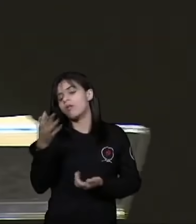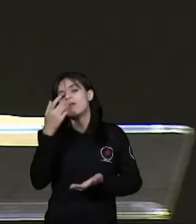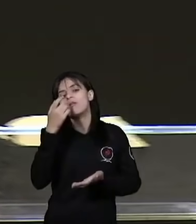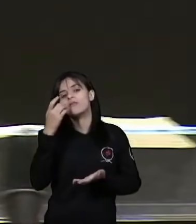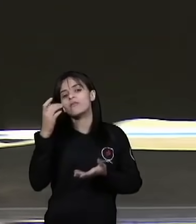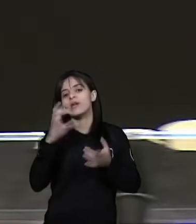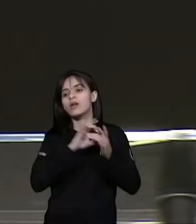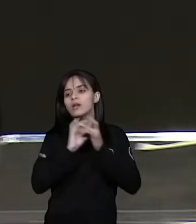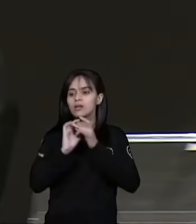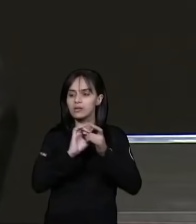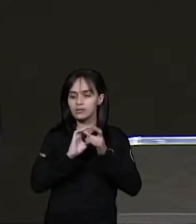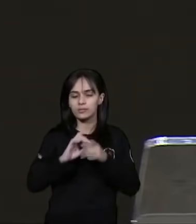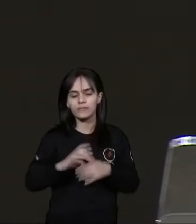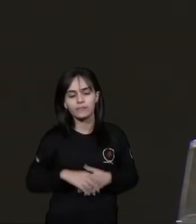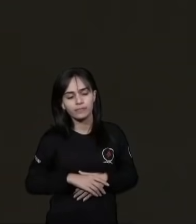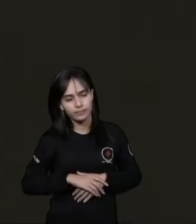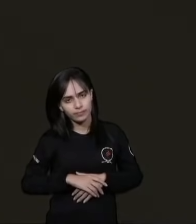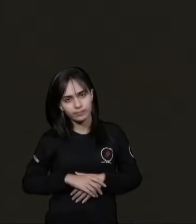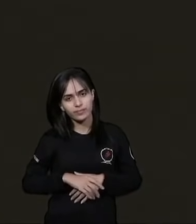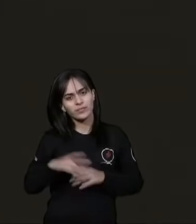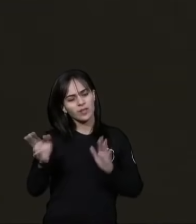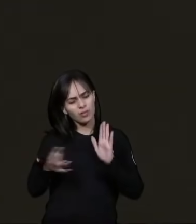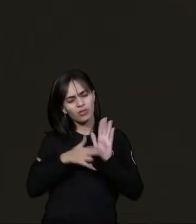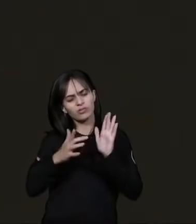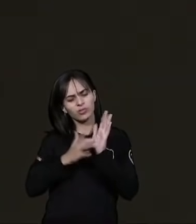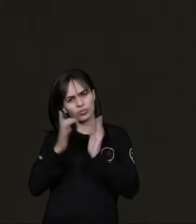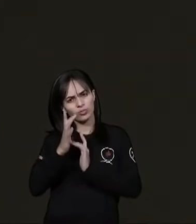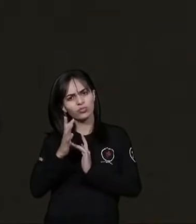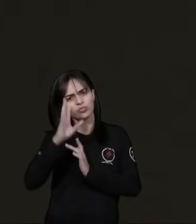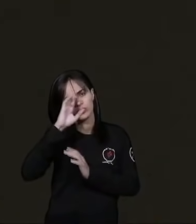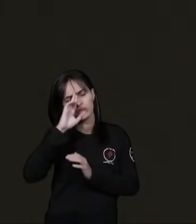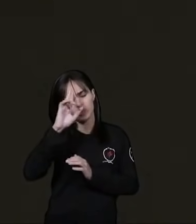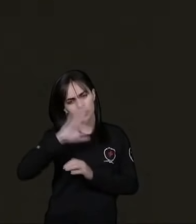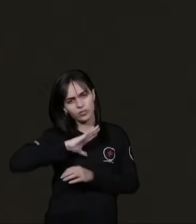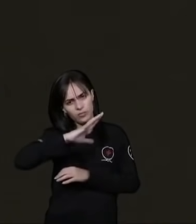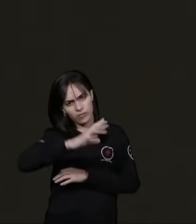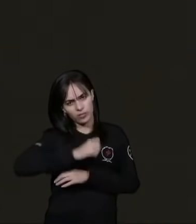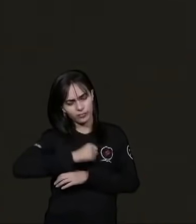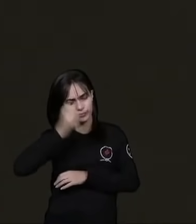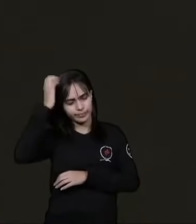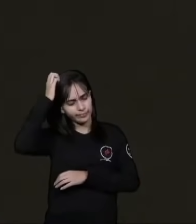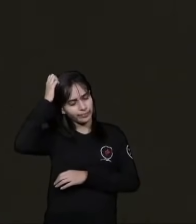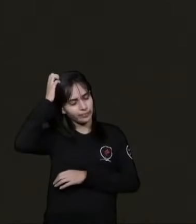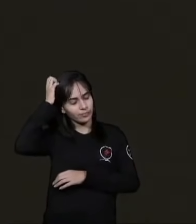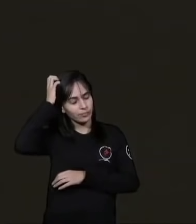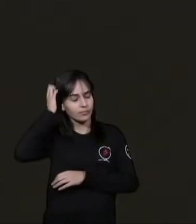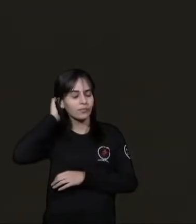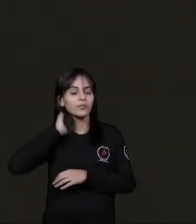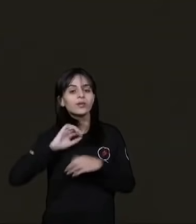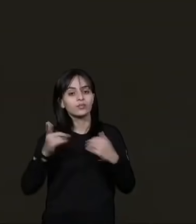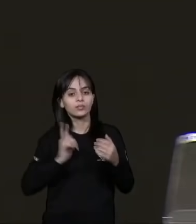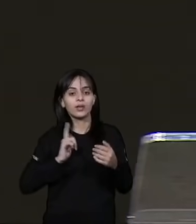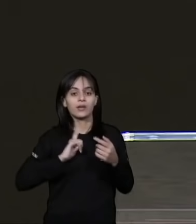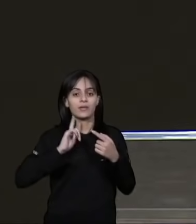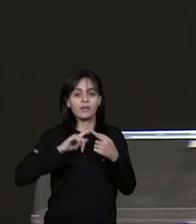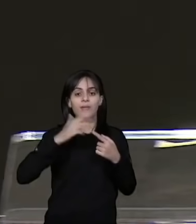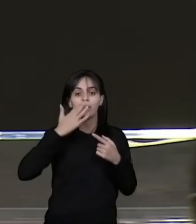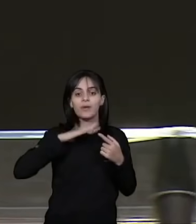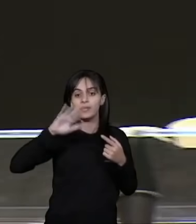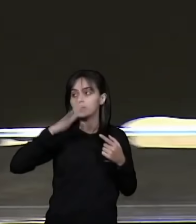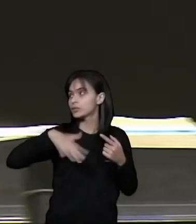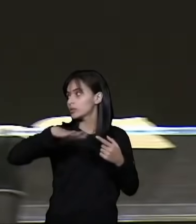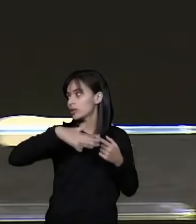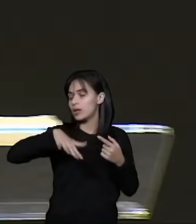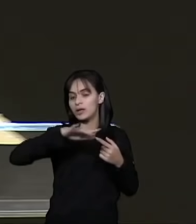que é justificado Pelo Sangue de Cristo que reconhece Jesus como senhor e salvador Então temos promessa Gerais